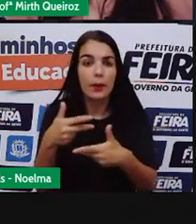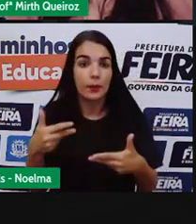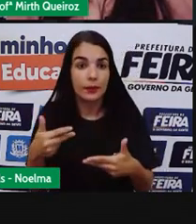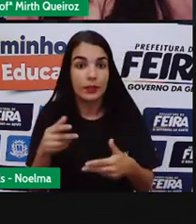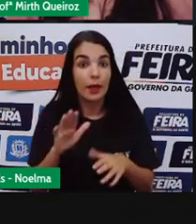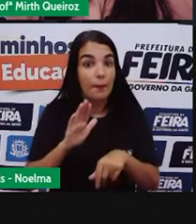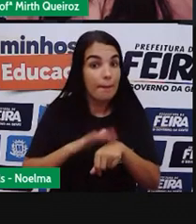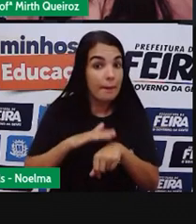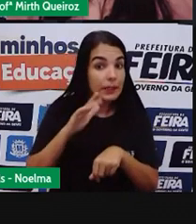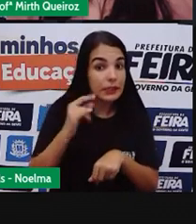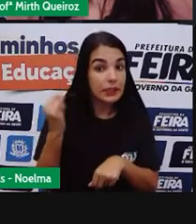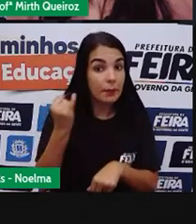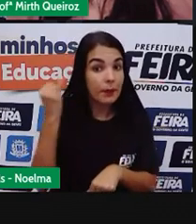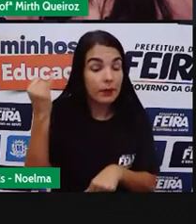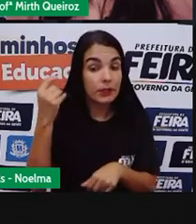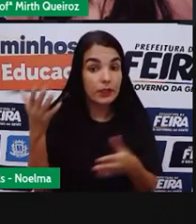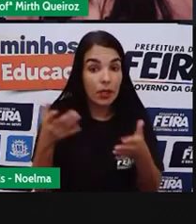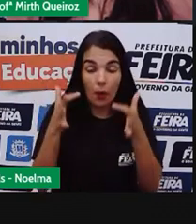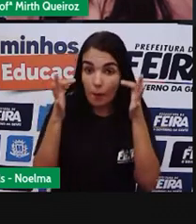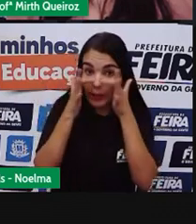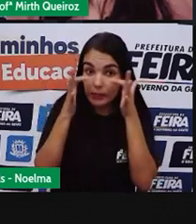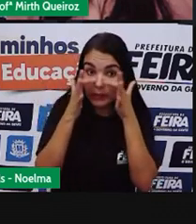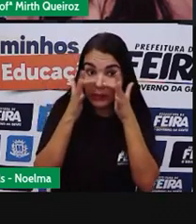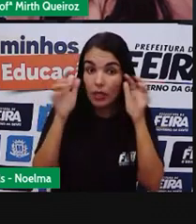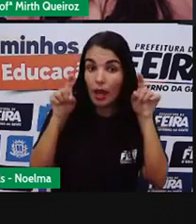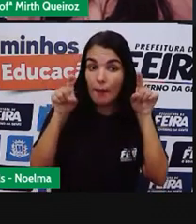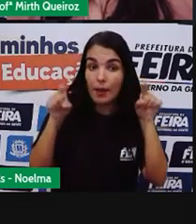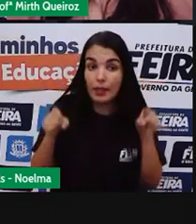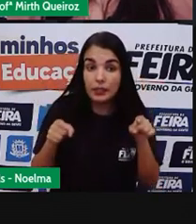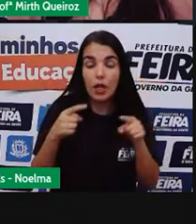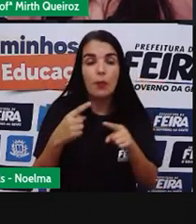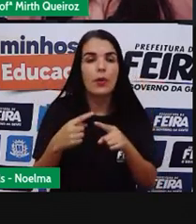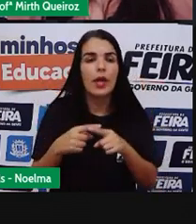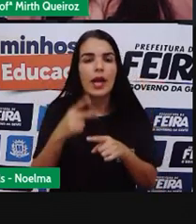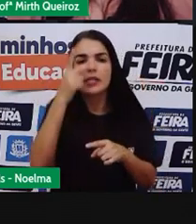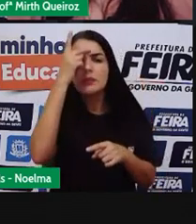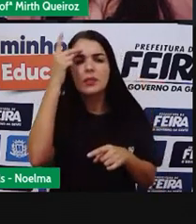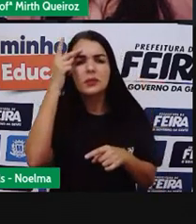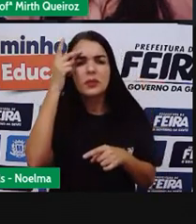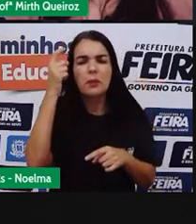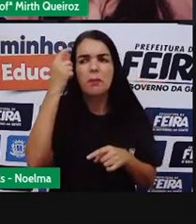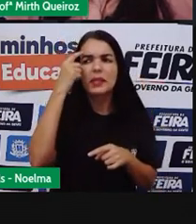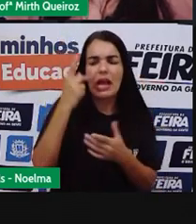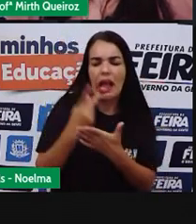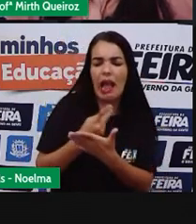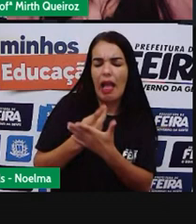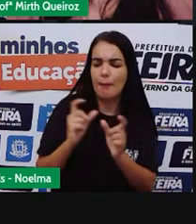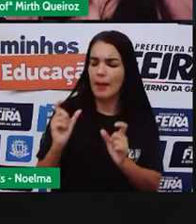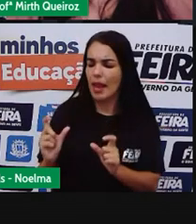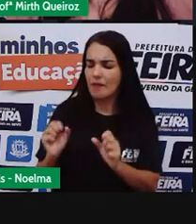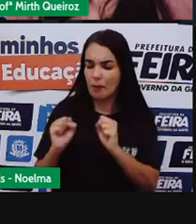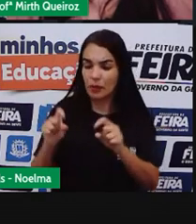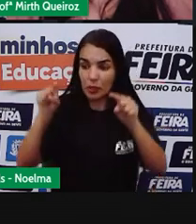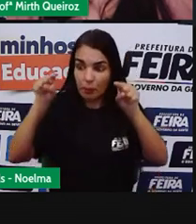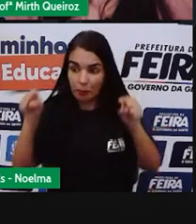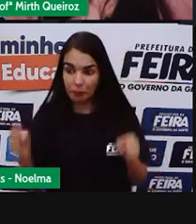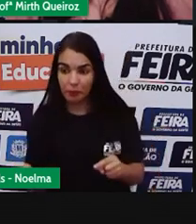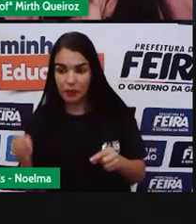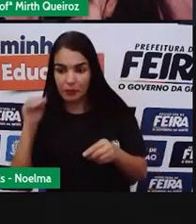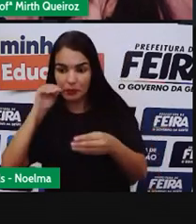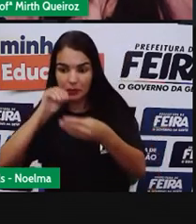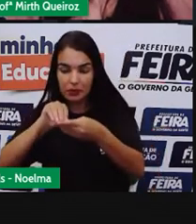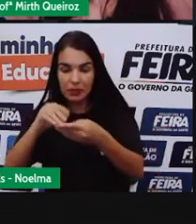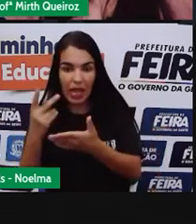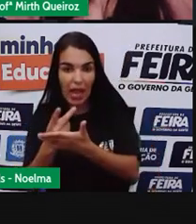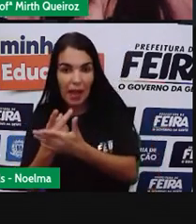muito importante a gente prestar atenção em relação ao parênteses, porque tem gente que quando erra uma palavra, coloca entre parênteses, está errado. Ao